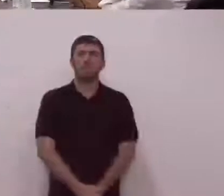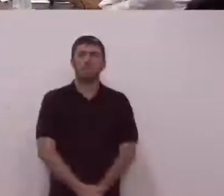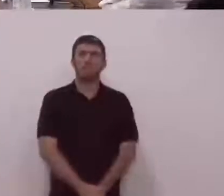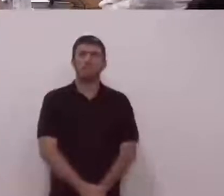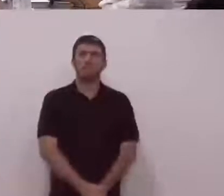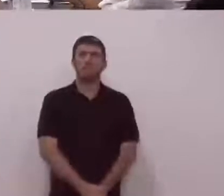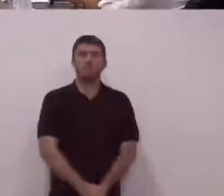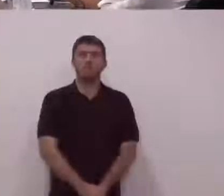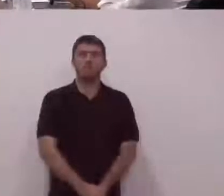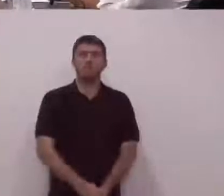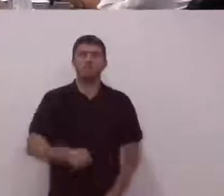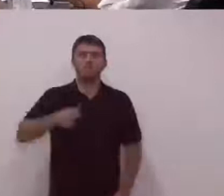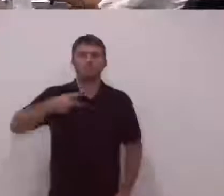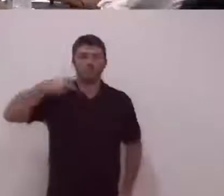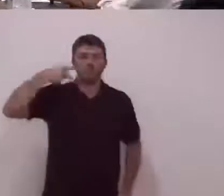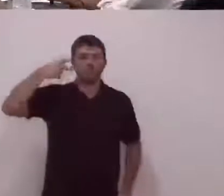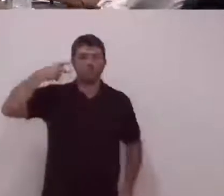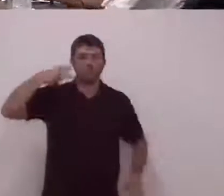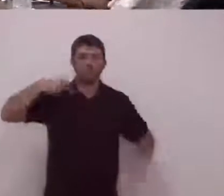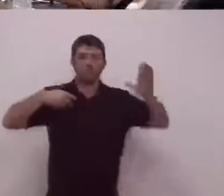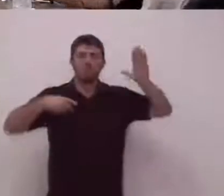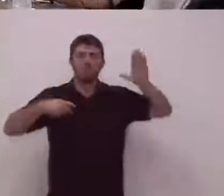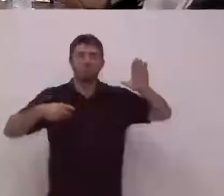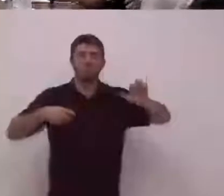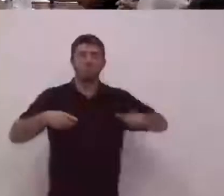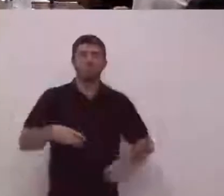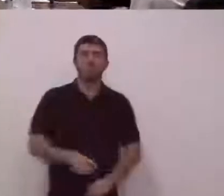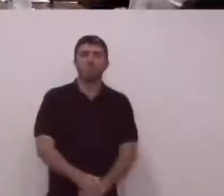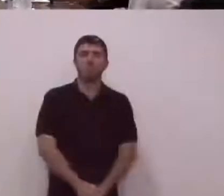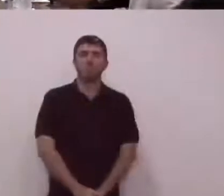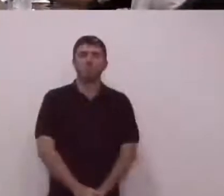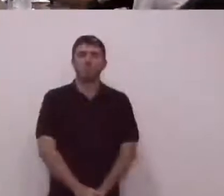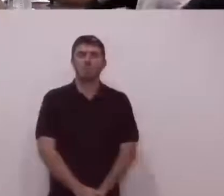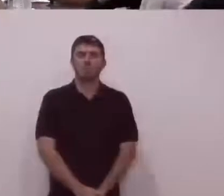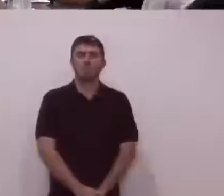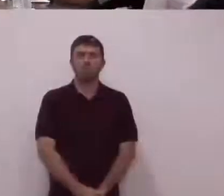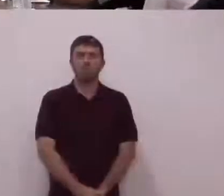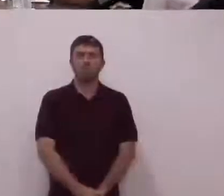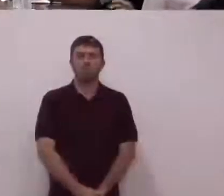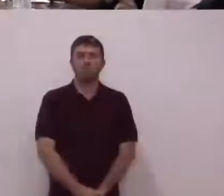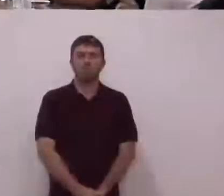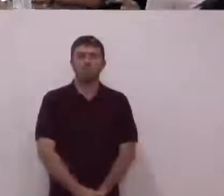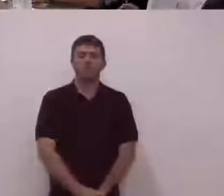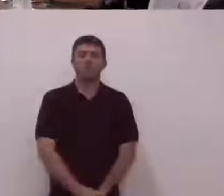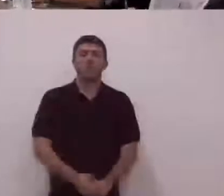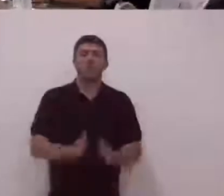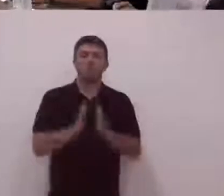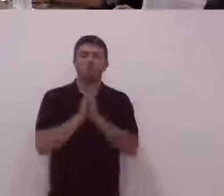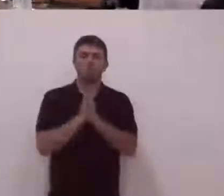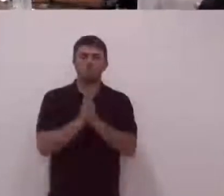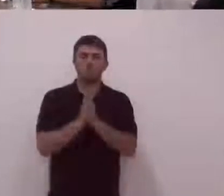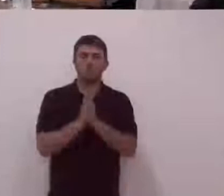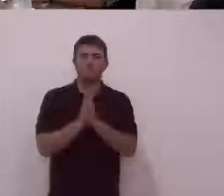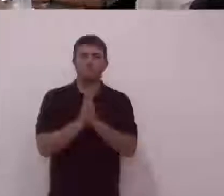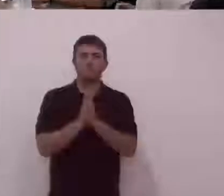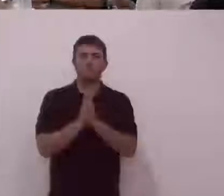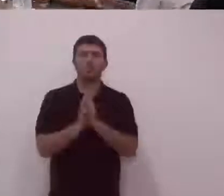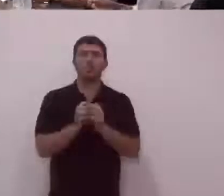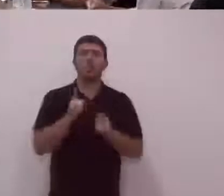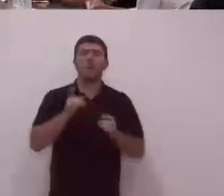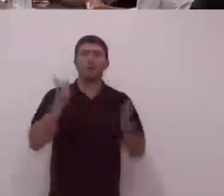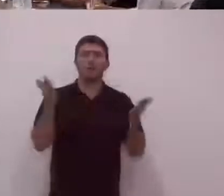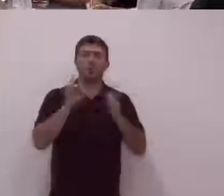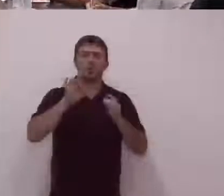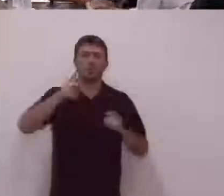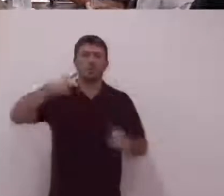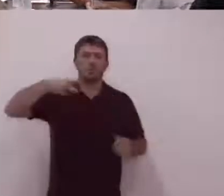Peço a palavra Peço a palavra Vereador Gente por favor infelizmente o processo é esse nesse momento só apenas os vereadores